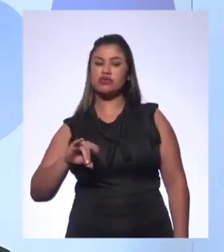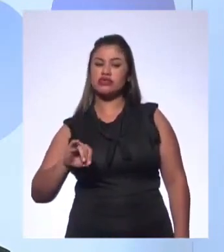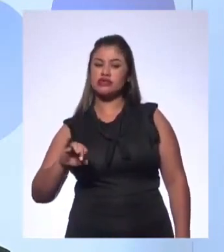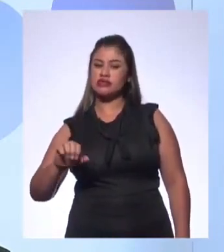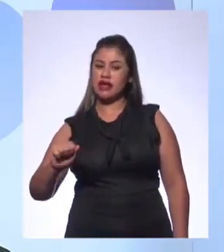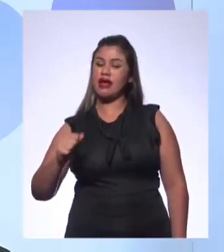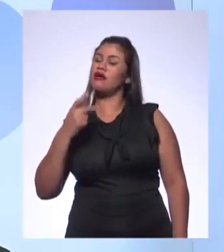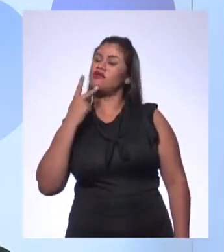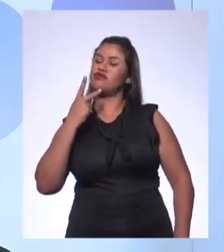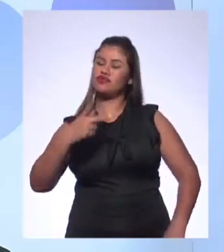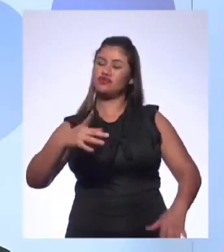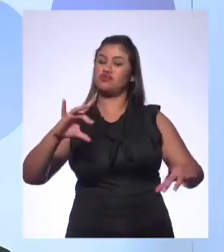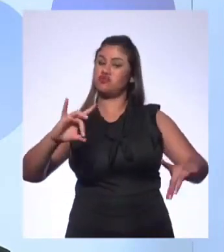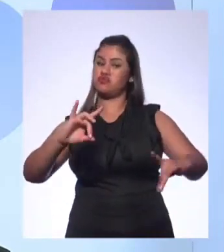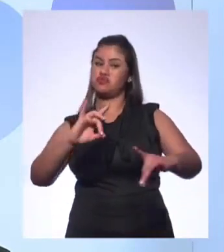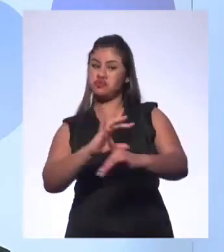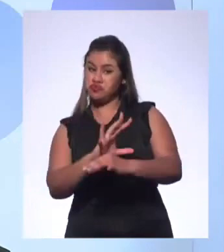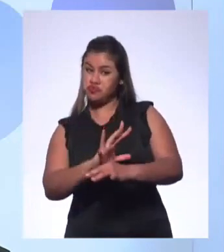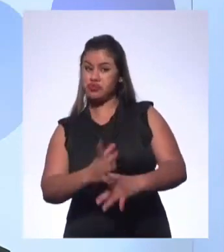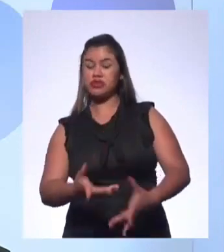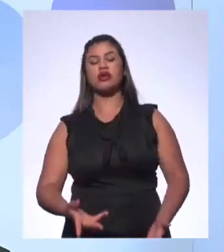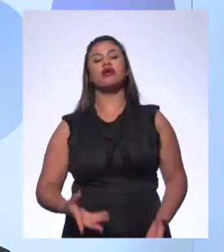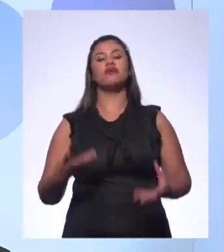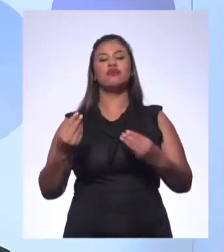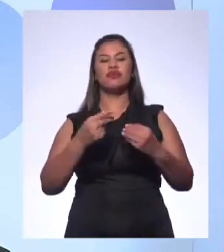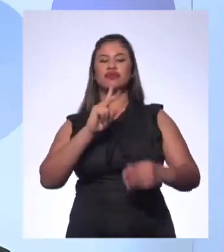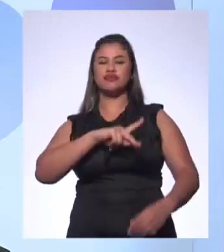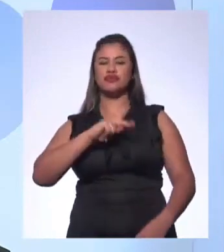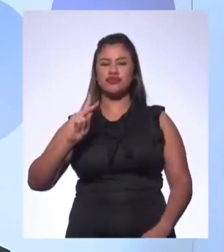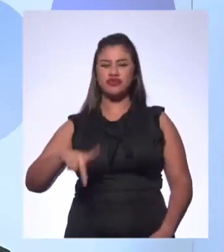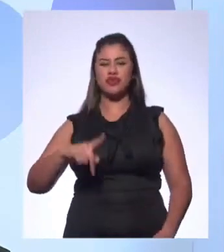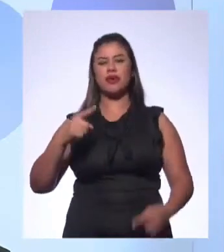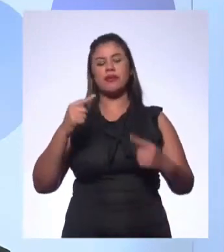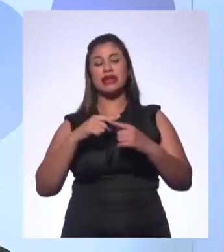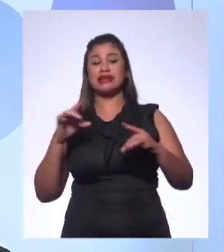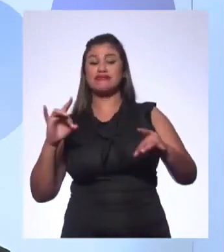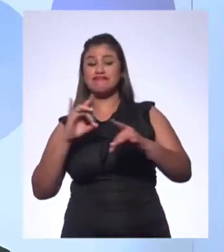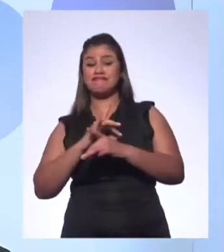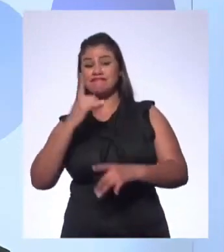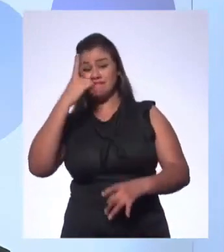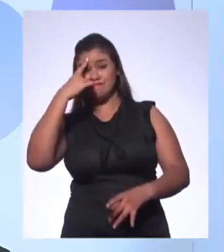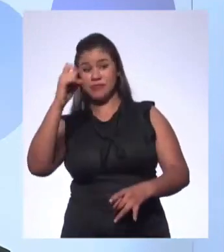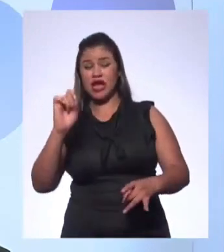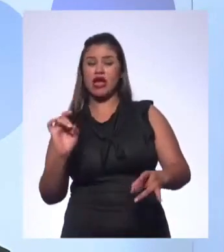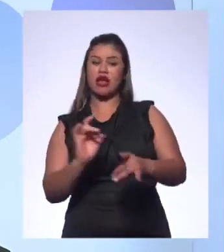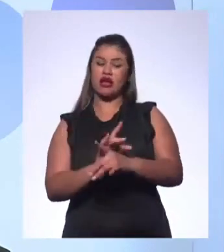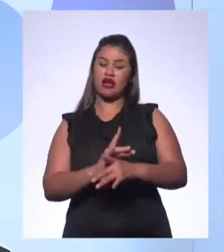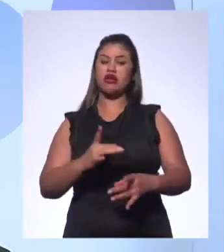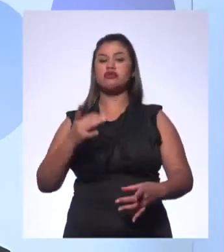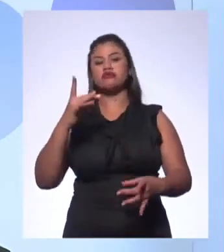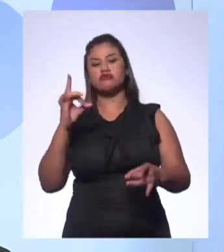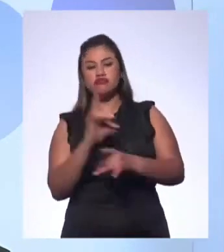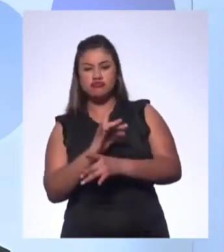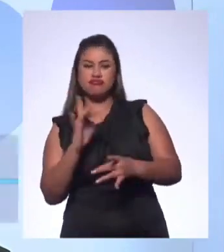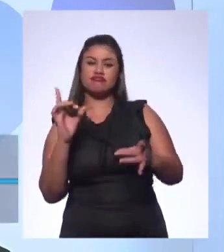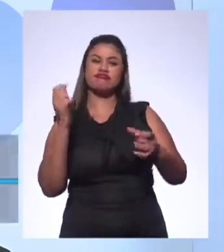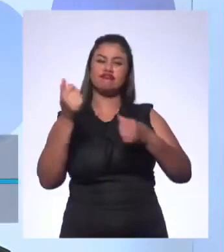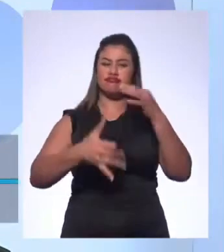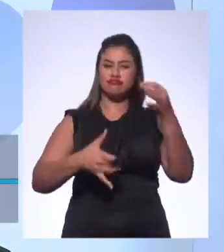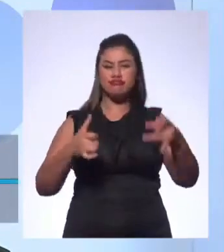e vários professores aqui participando, colocando concluir ideia, conclusão, conclusivo,